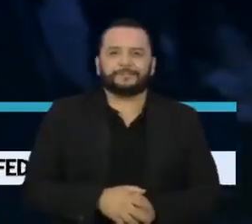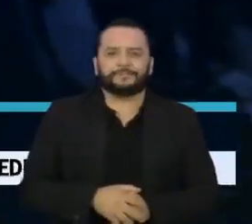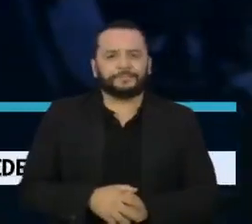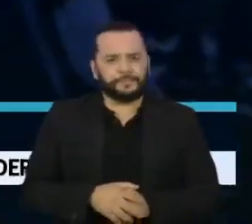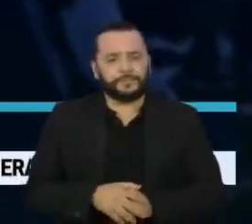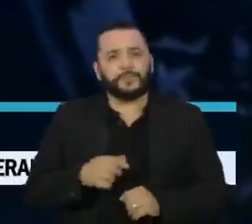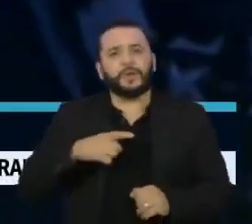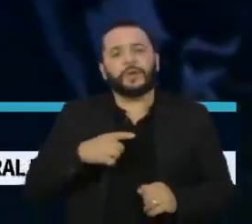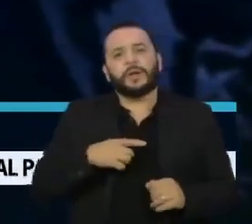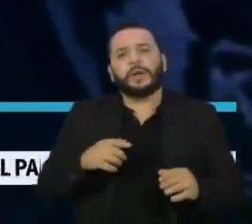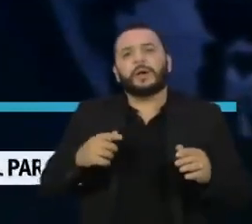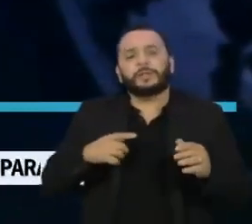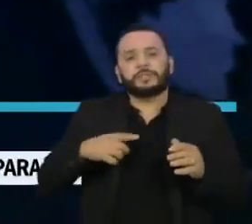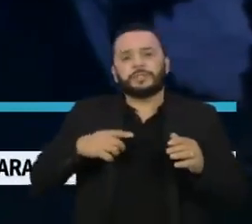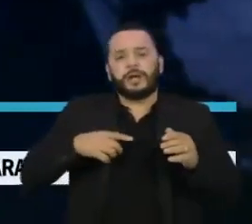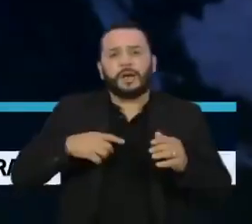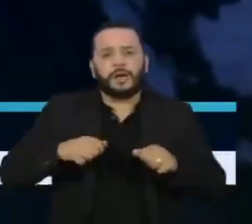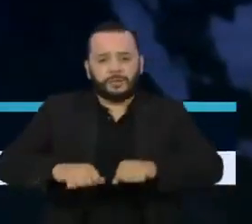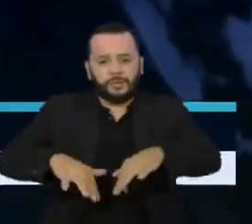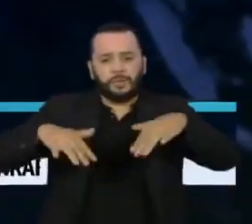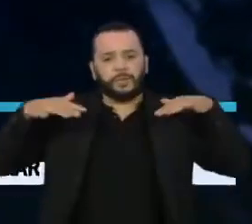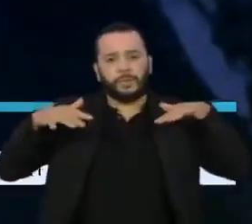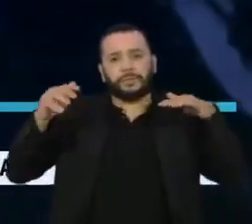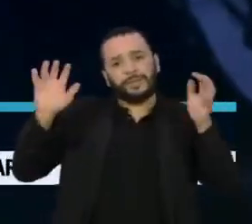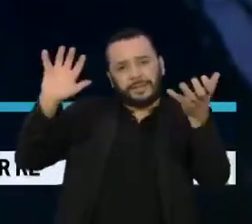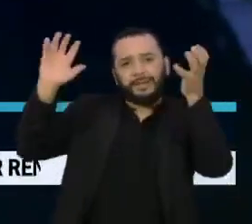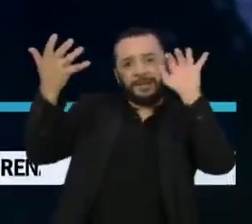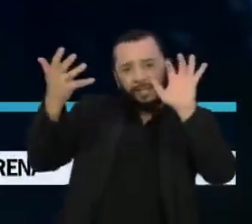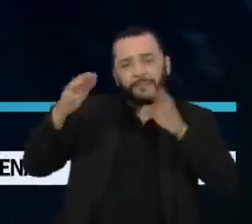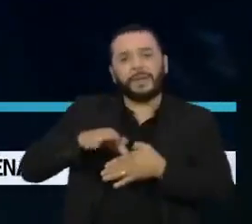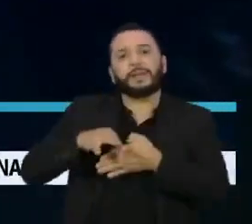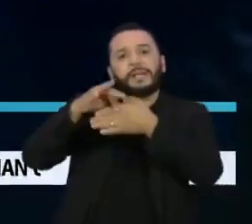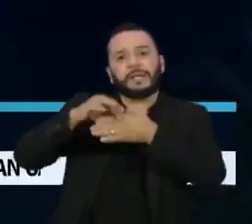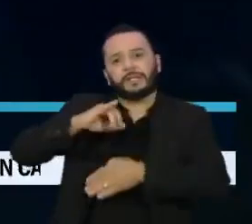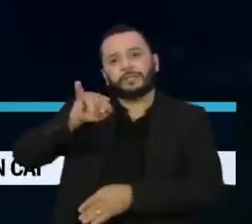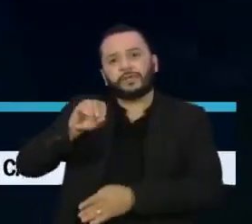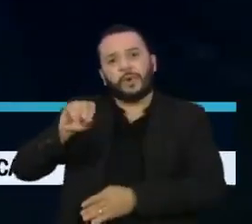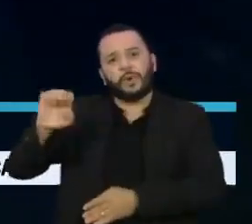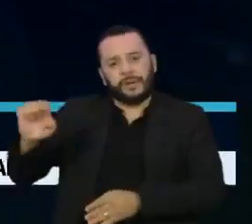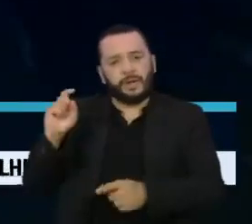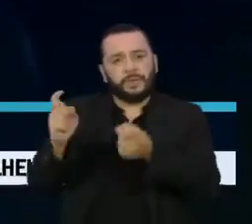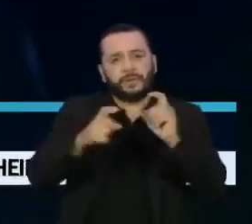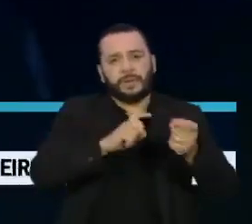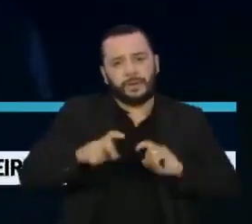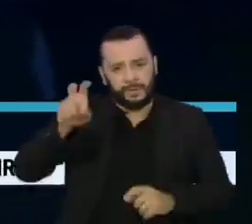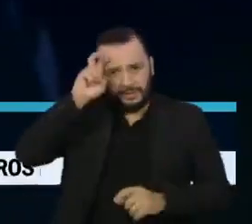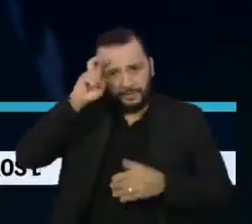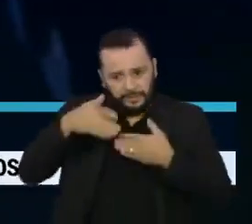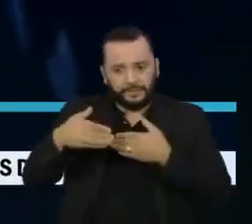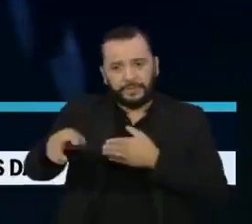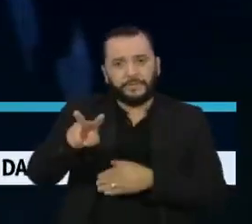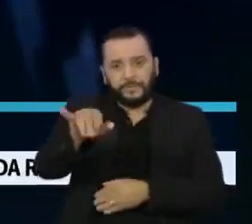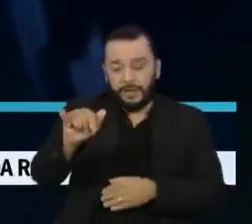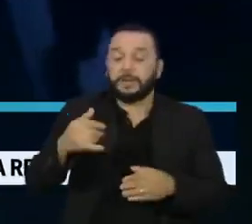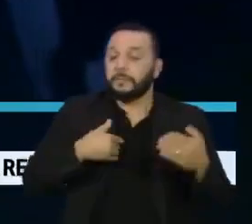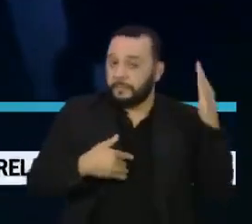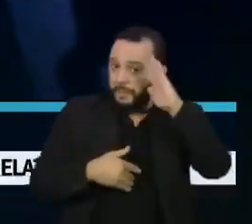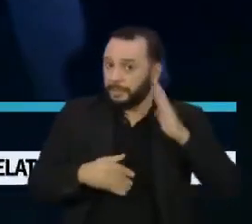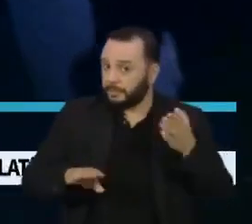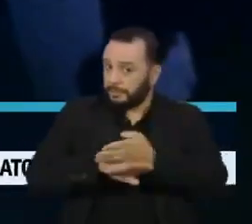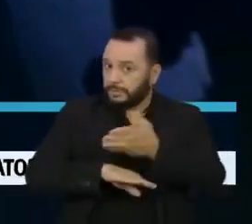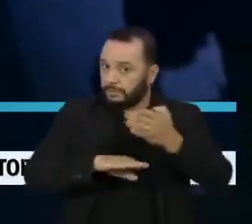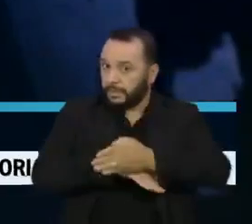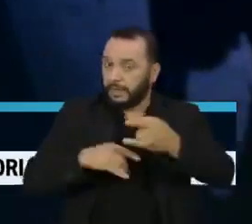A cúpula do clima, capitaneada pelo presidente americano Joe Biden, começa na próxima quinta-feira. O Brasil vai participar do encontro virtual